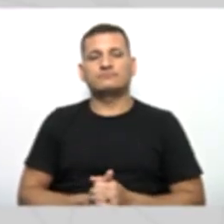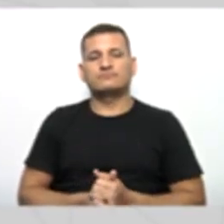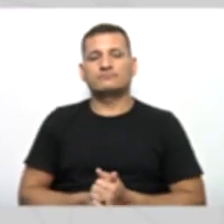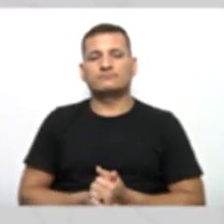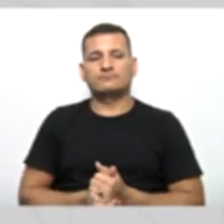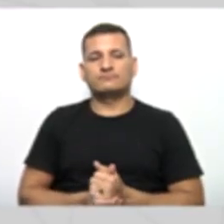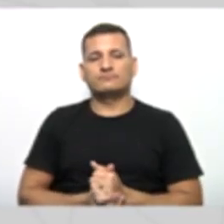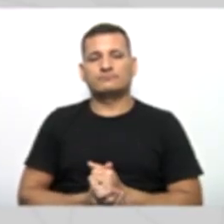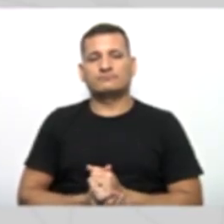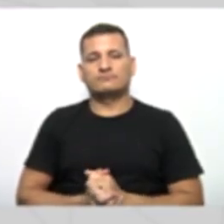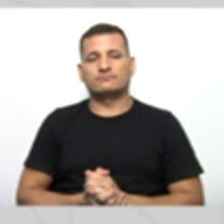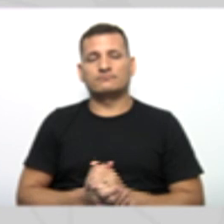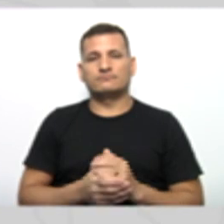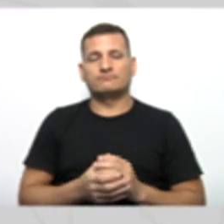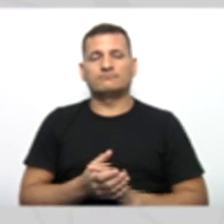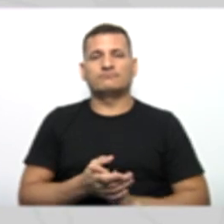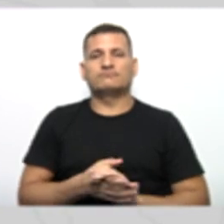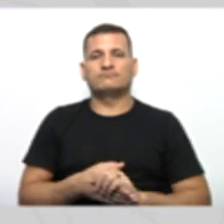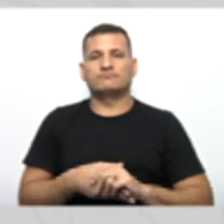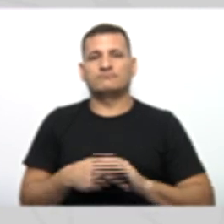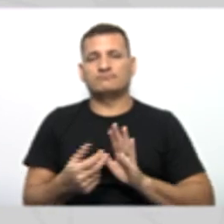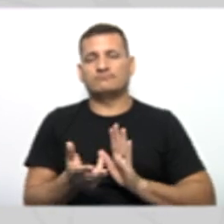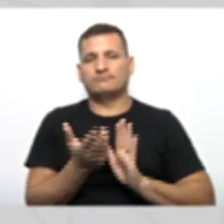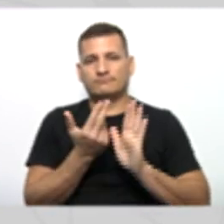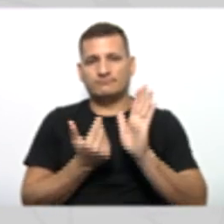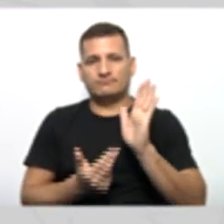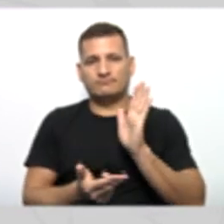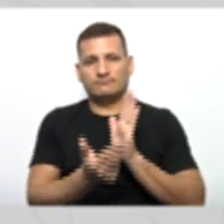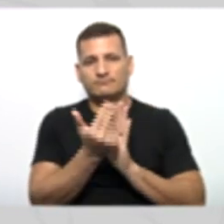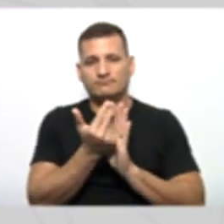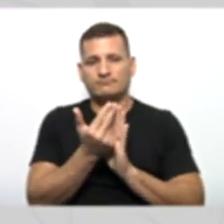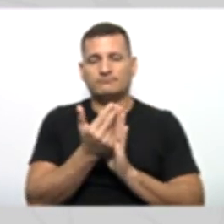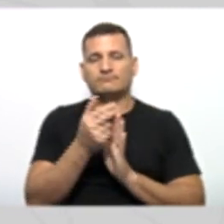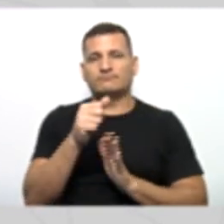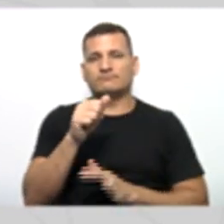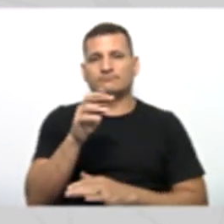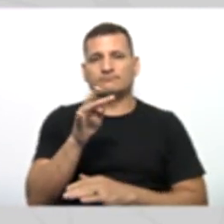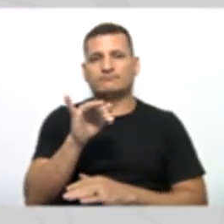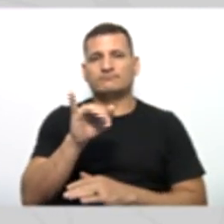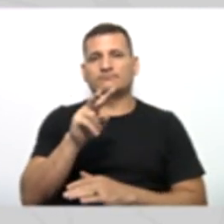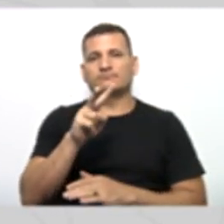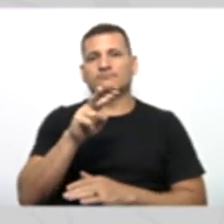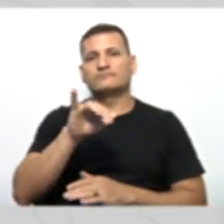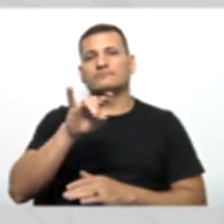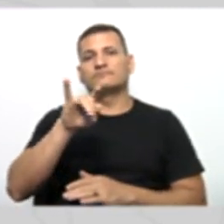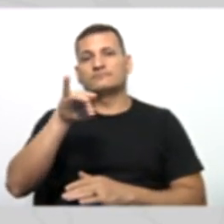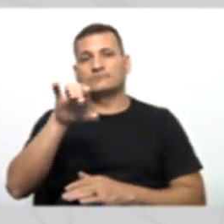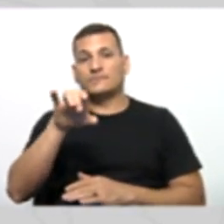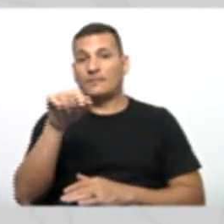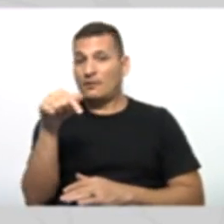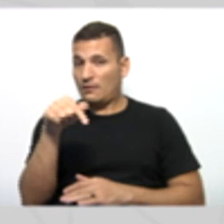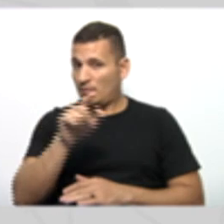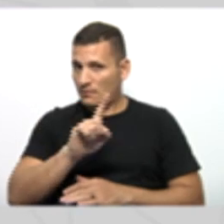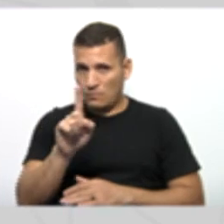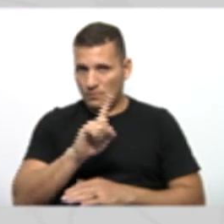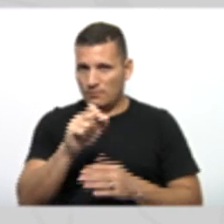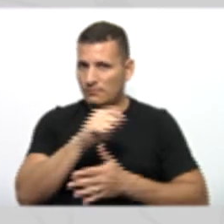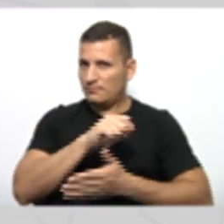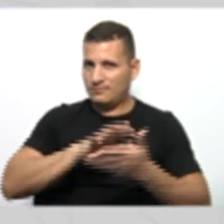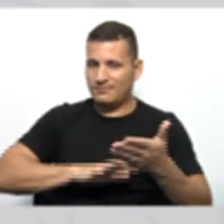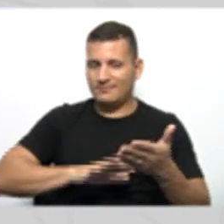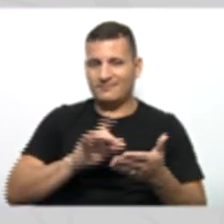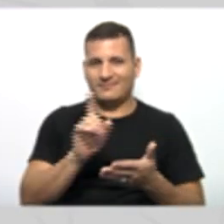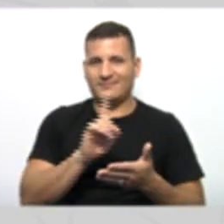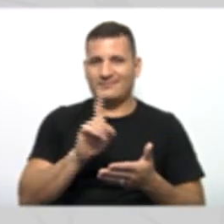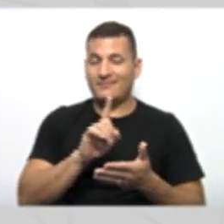aqui, pessoal, ó, o diagrama de atividade. Veja bem, ó, tá aqui atividade, mas não é atividade de sala não, é o diagrama de atividade. Então,